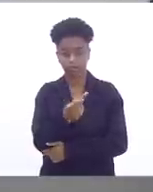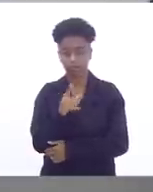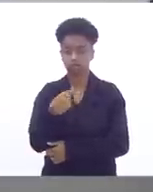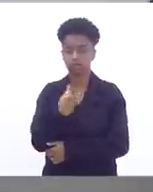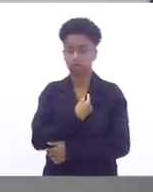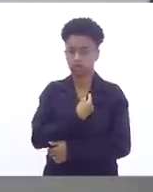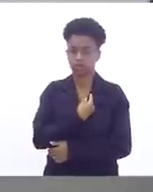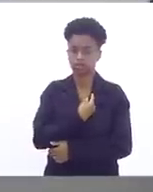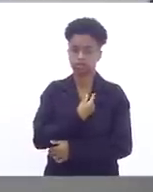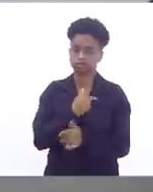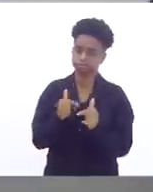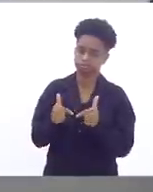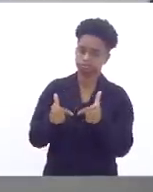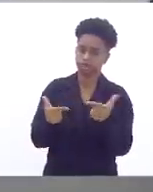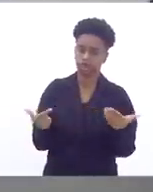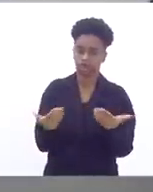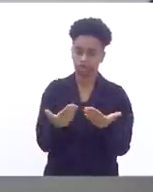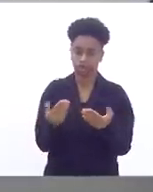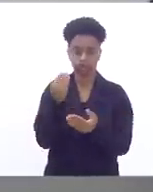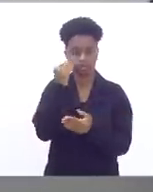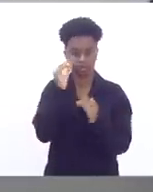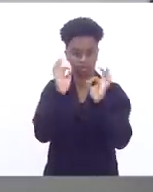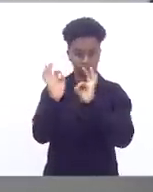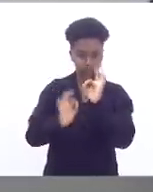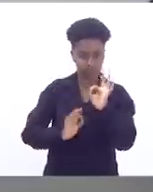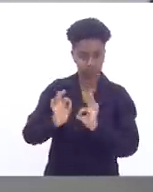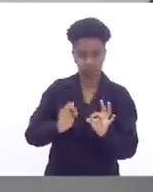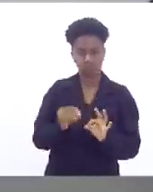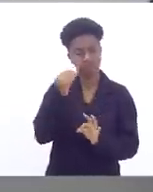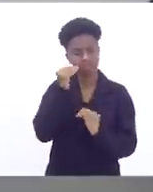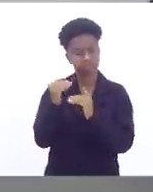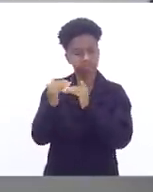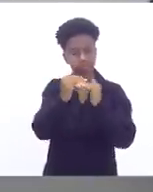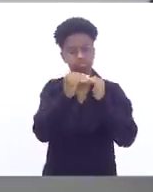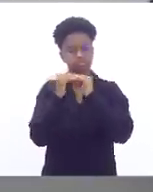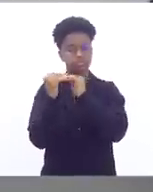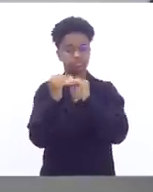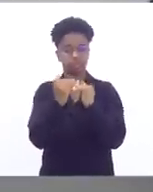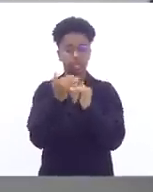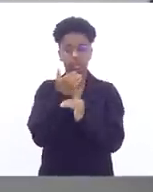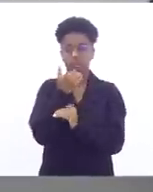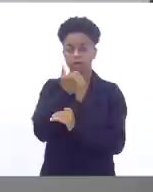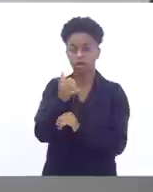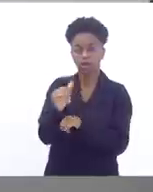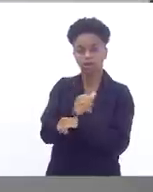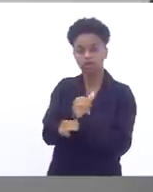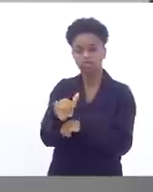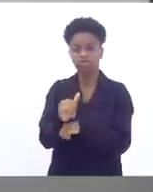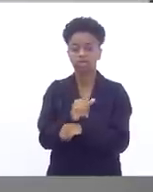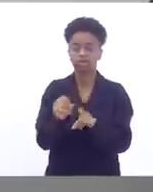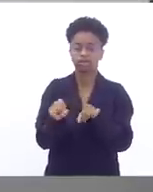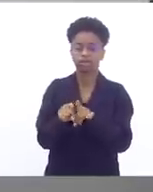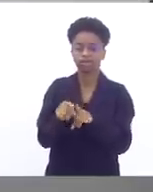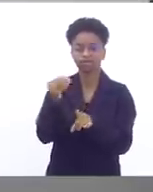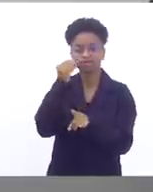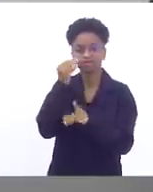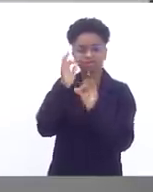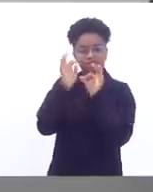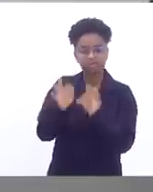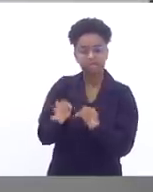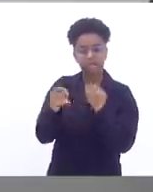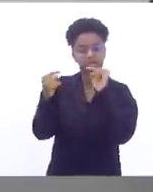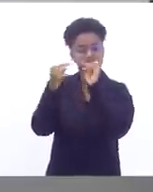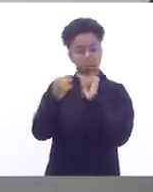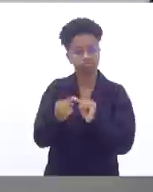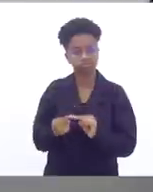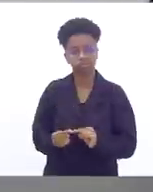esse procedimento nesse momento para poder uniformizar da melhor maneira possível acertar o